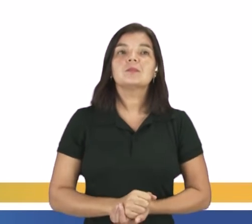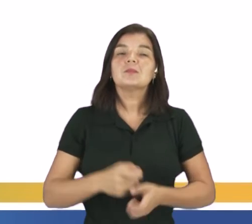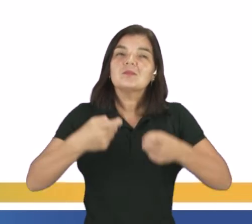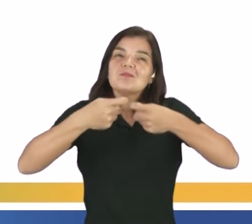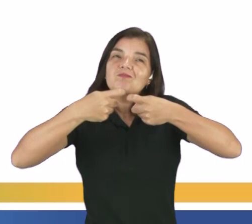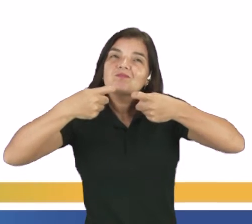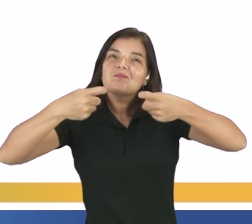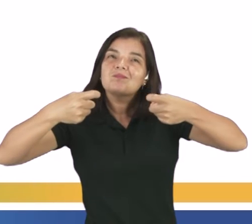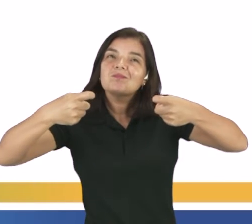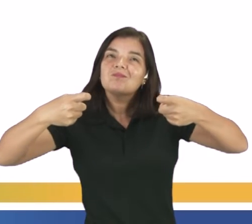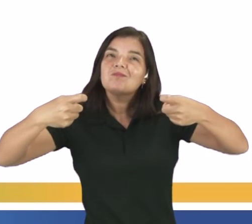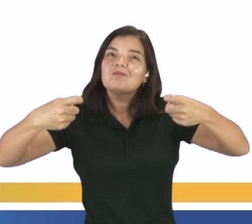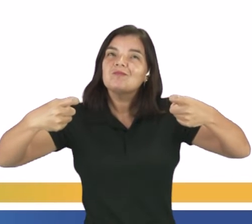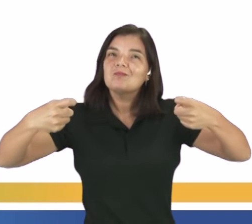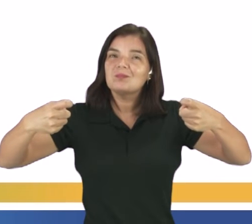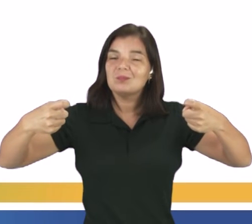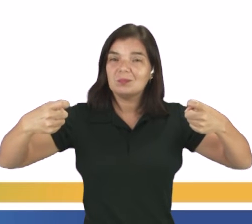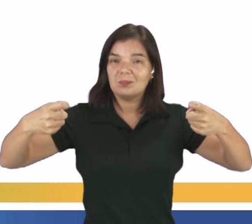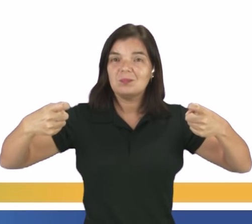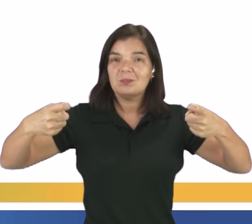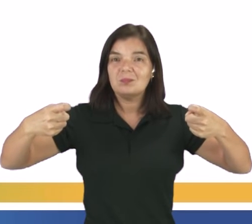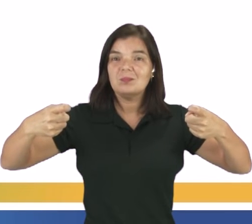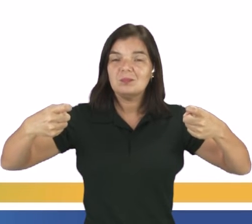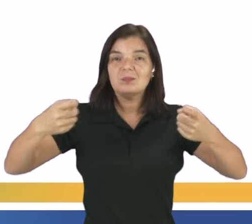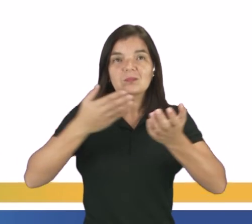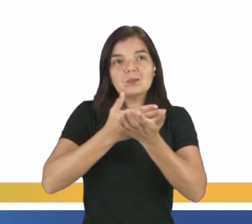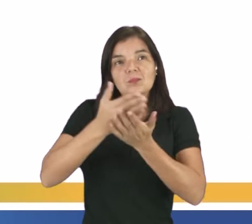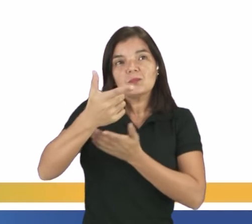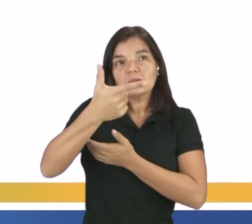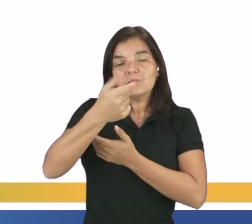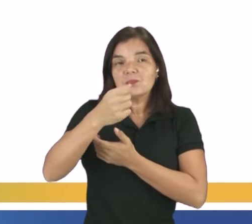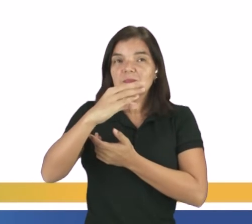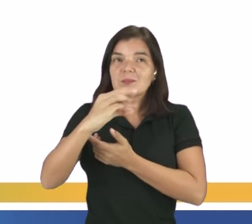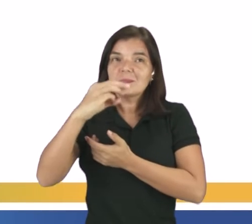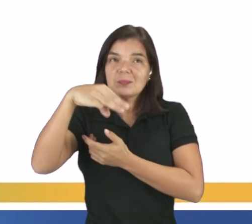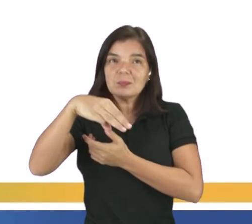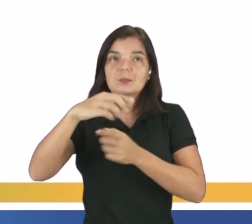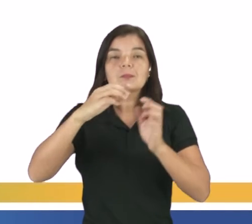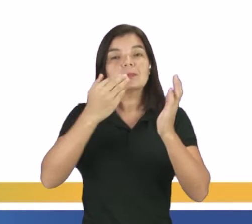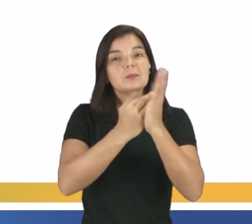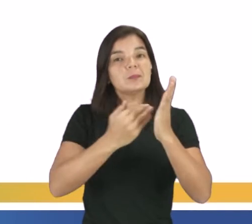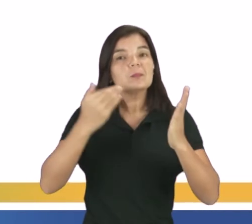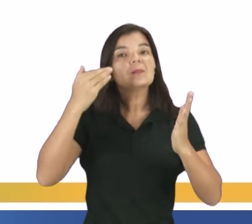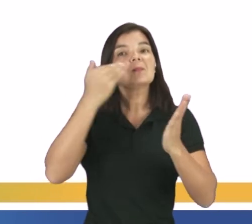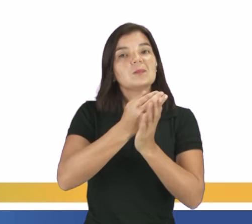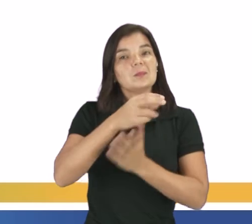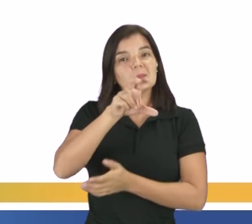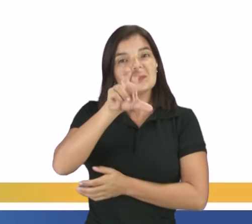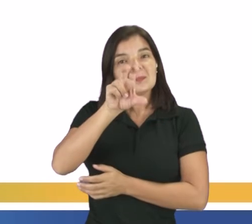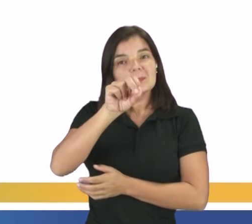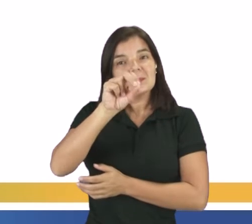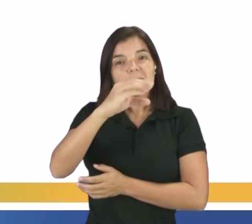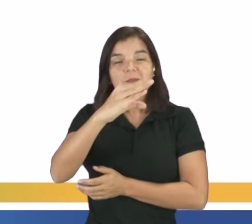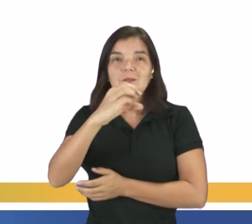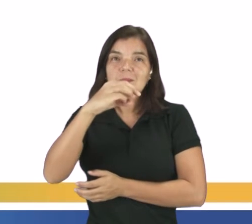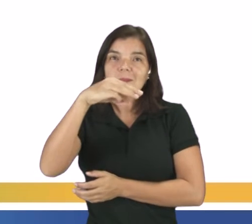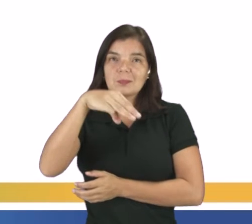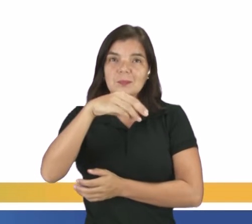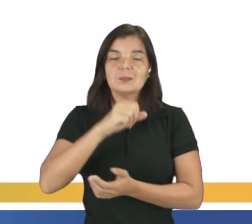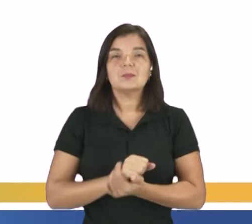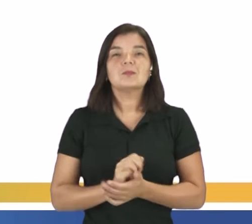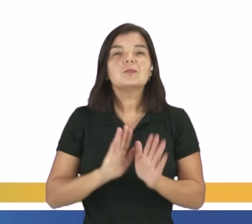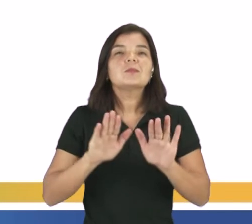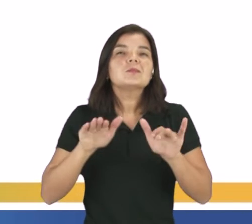metro, é esticada e seu comprimento, que era inicialmente de 20 centímetros, passa a ser